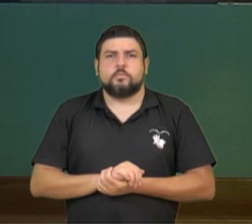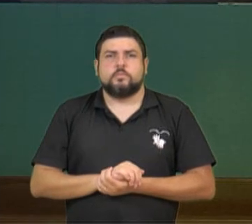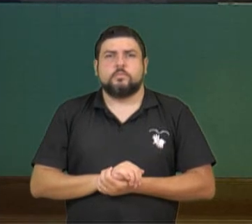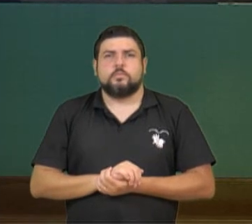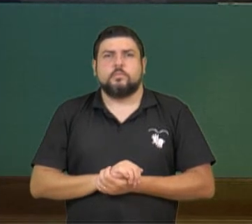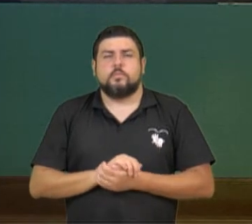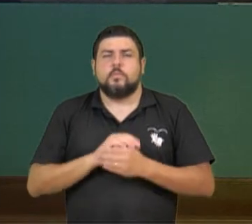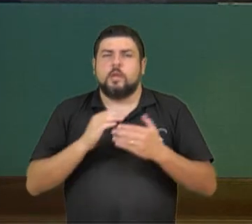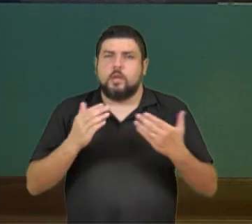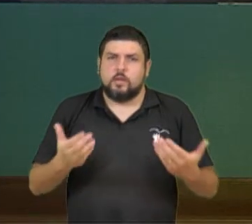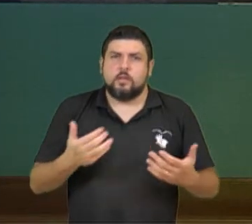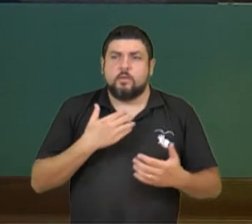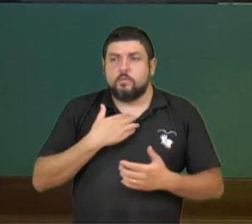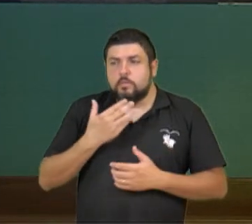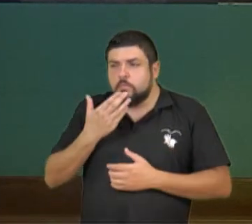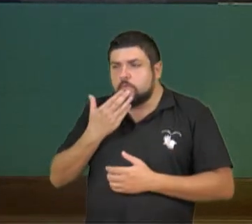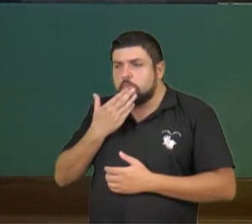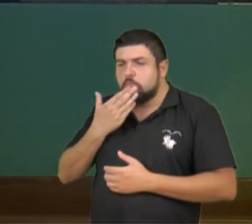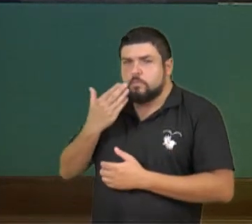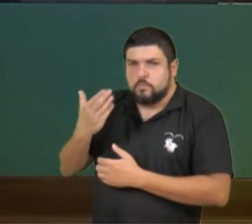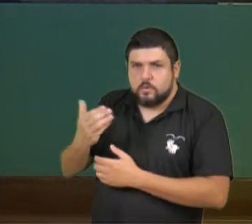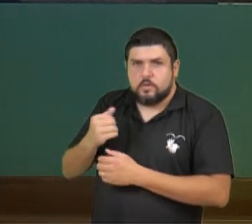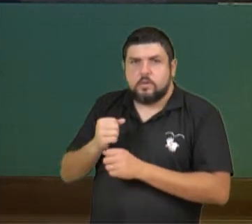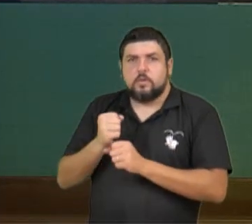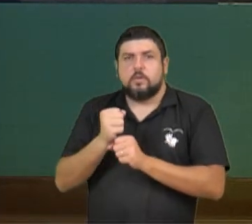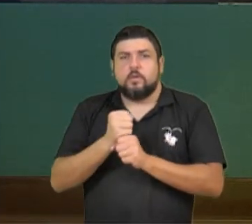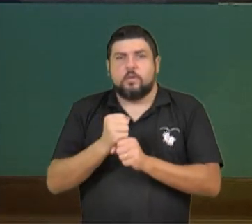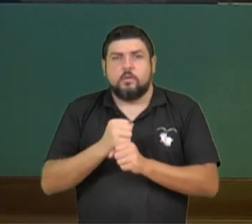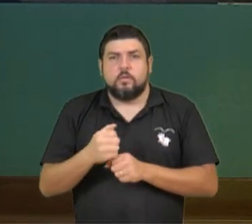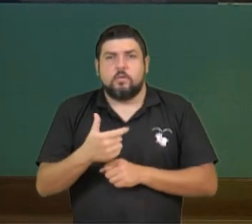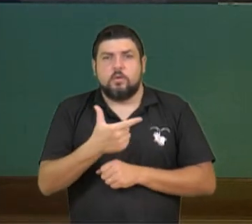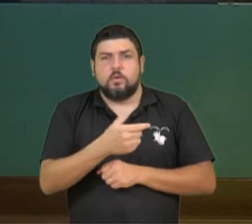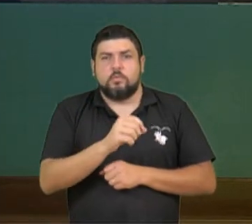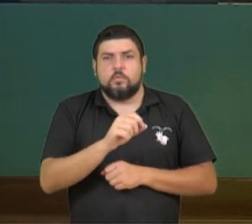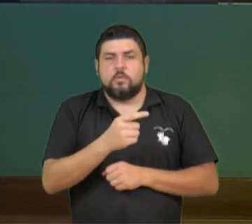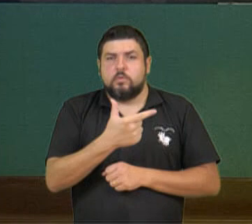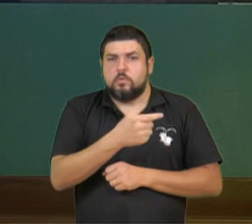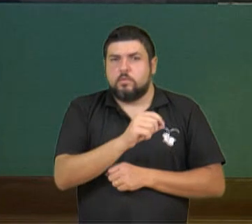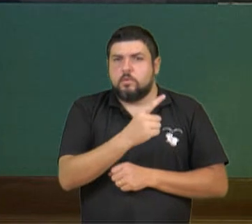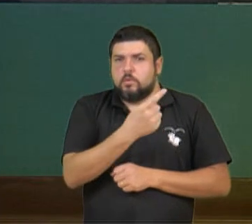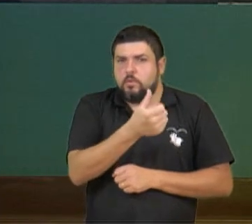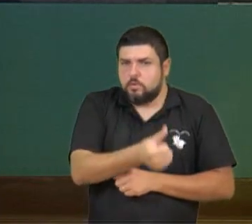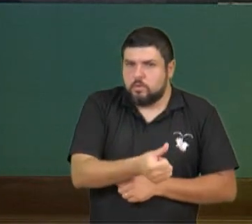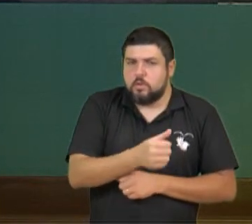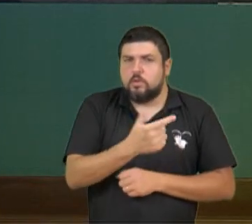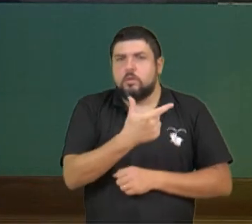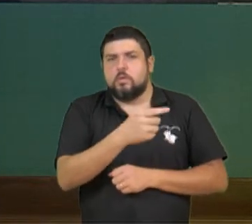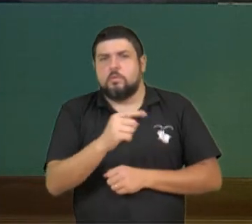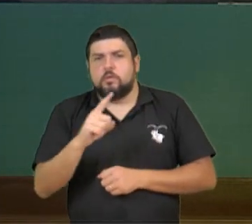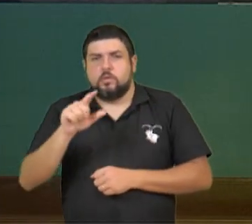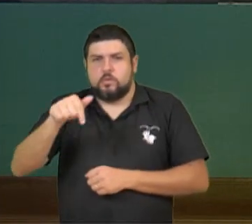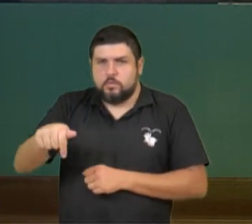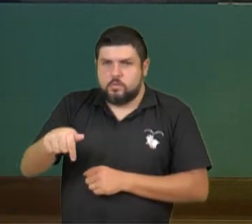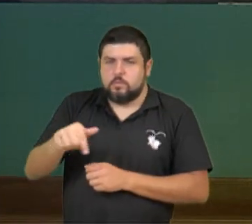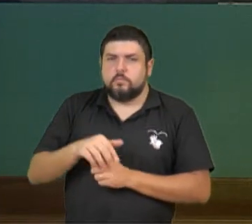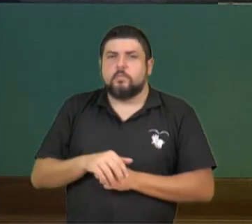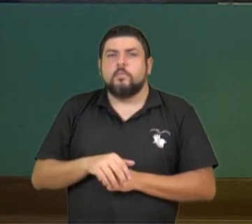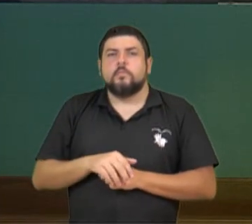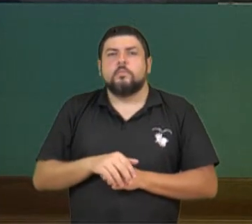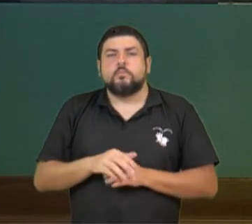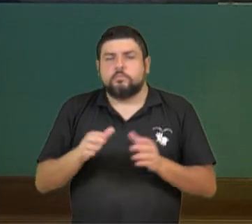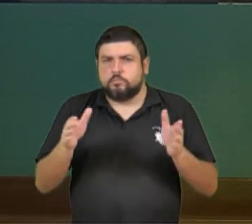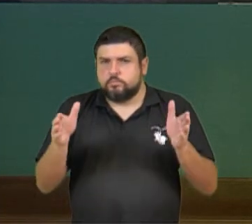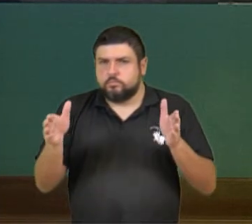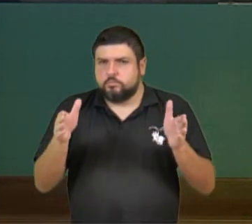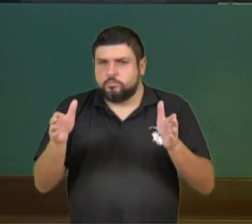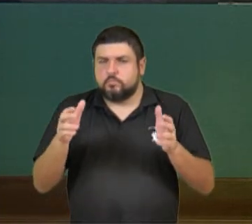eu solicitei esta imagem de 2016 a 2017. Você vê que você tem uma concentração maior, obviamente,